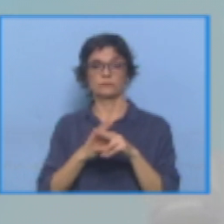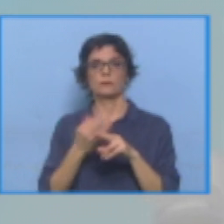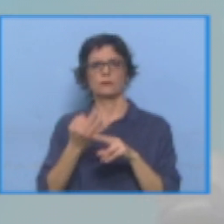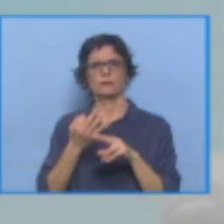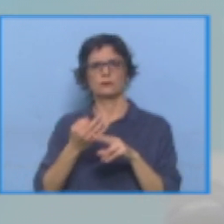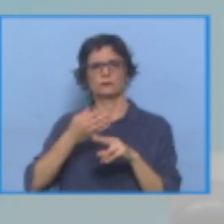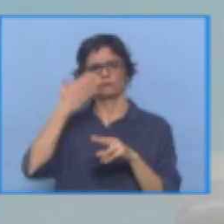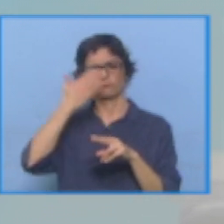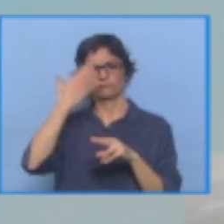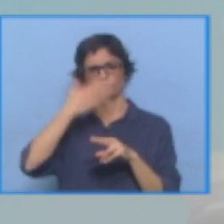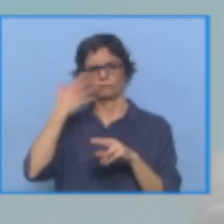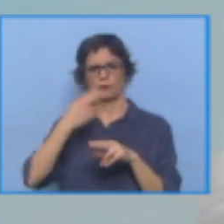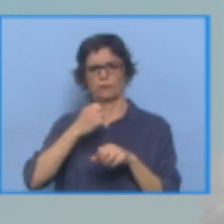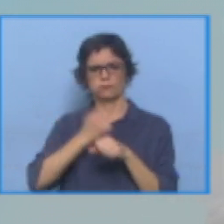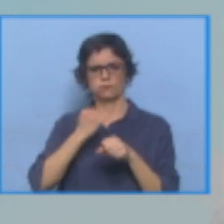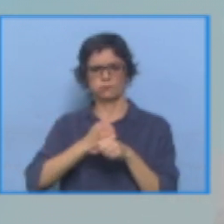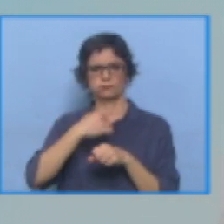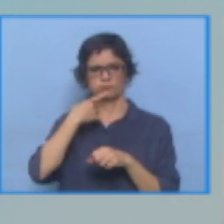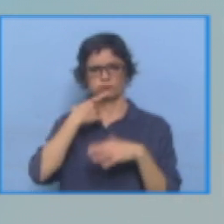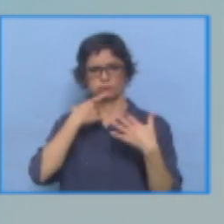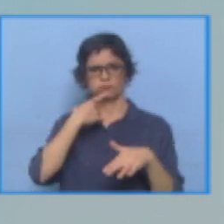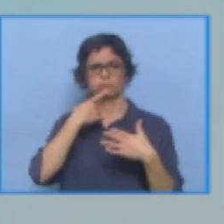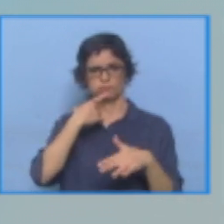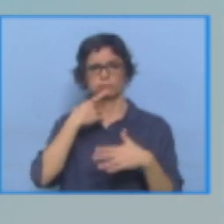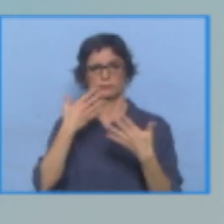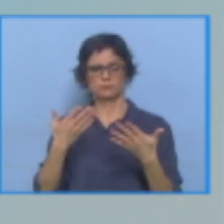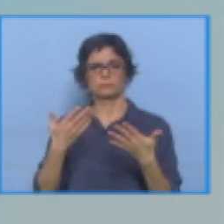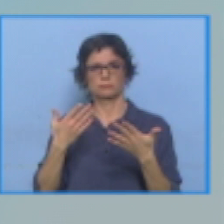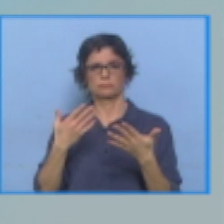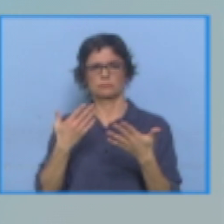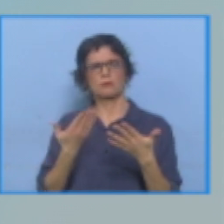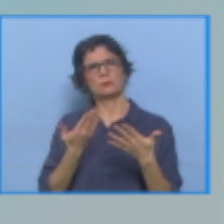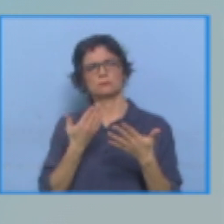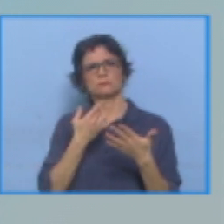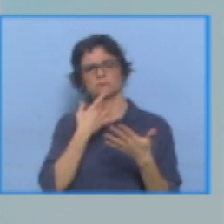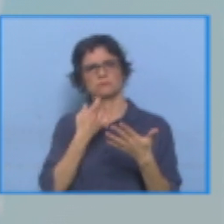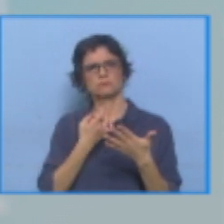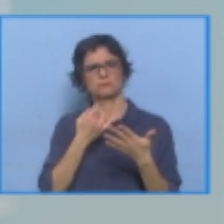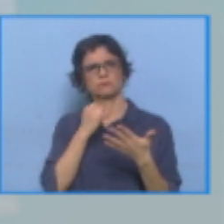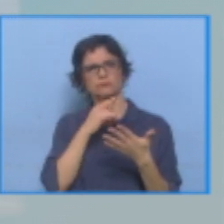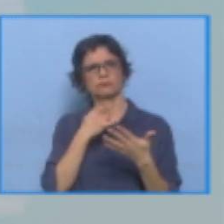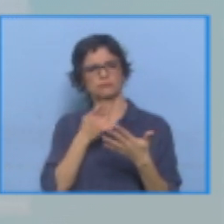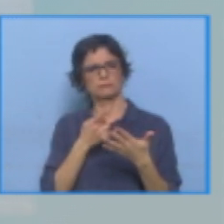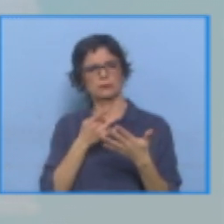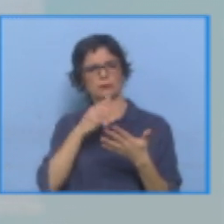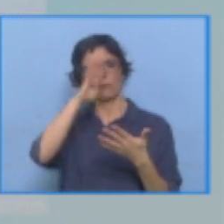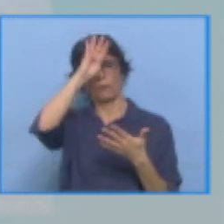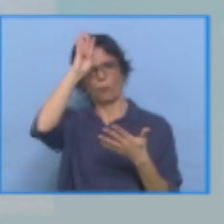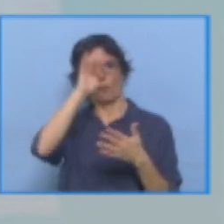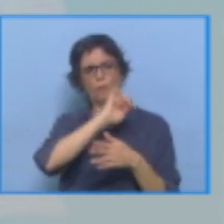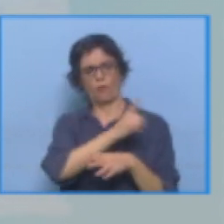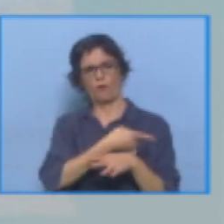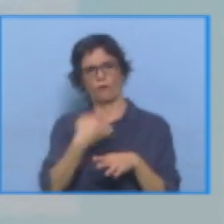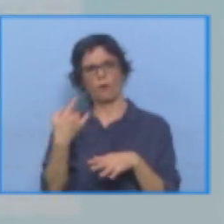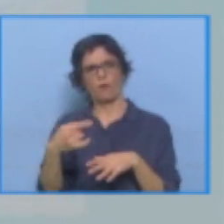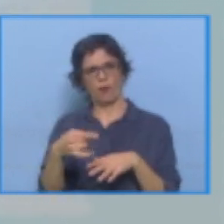Foram dias intensos. Podemos, de alguma forma, é possível dizer que o Papa terá a força